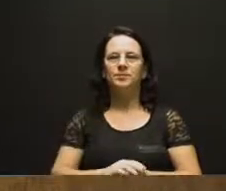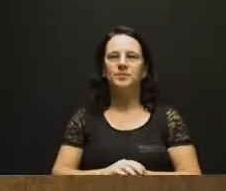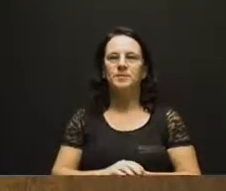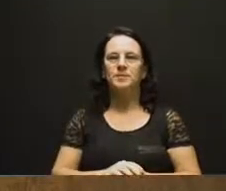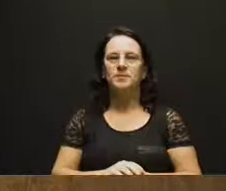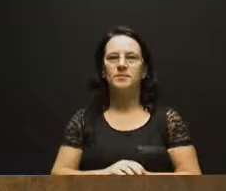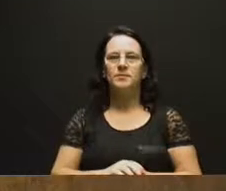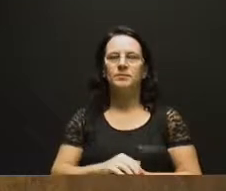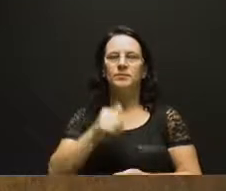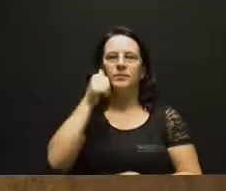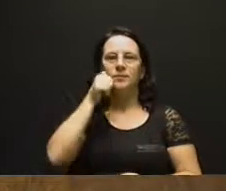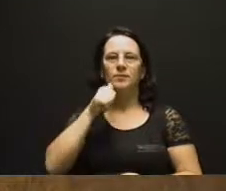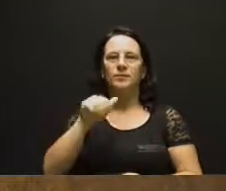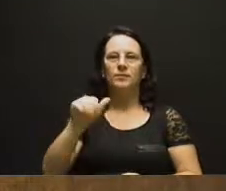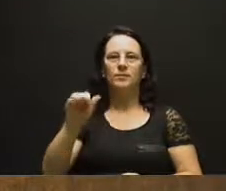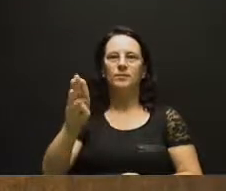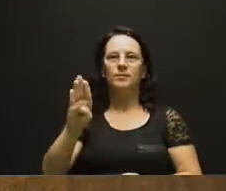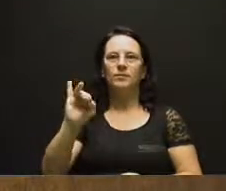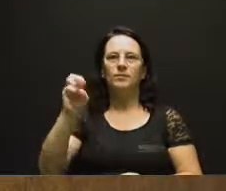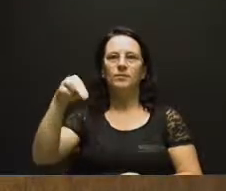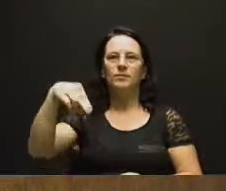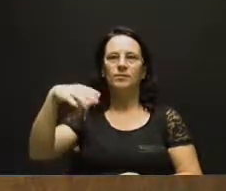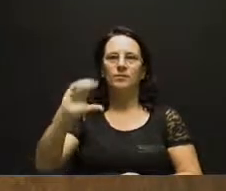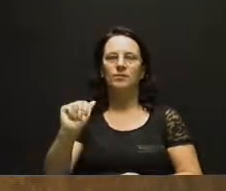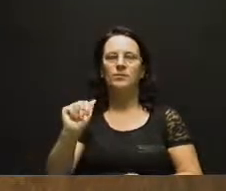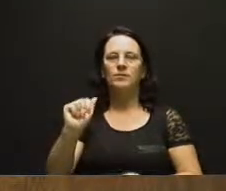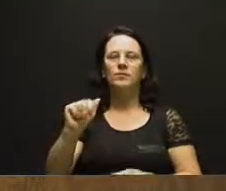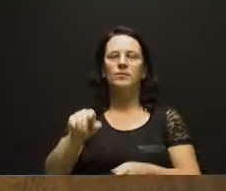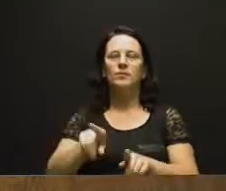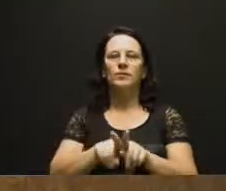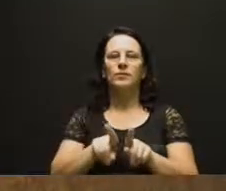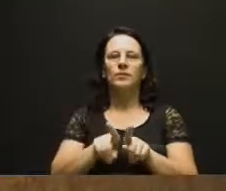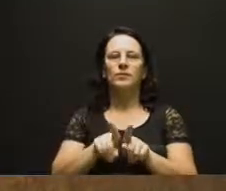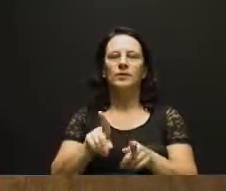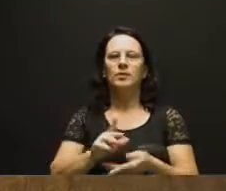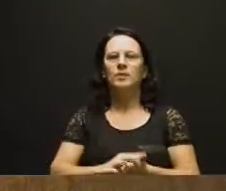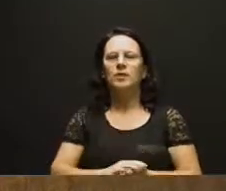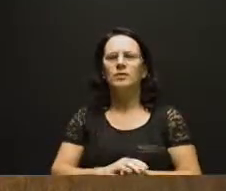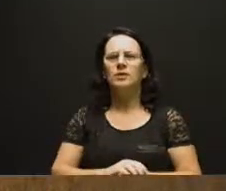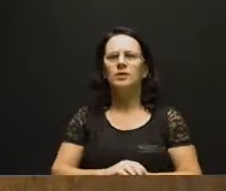ian callum exato do grupo olhar autista